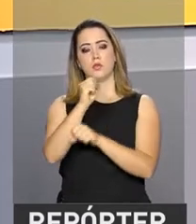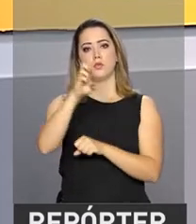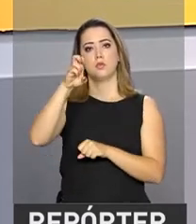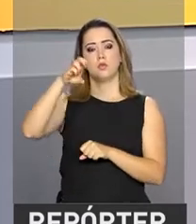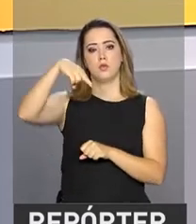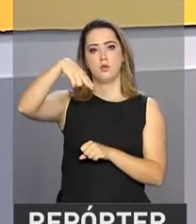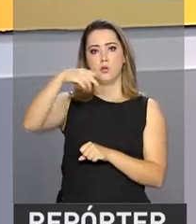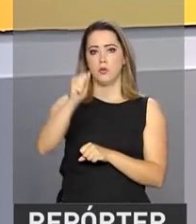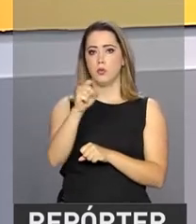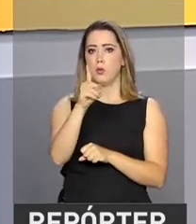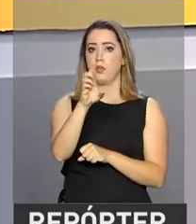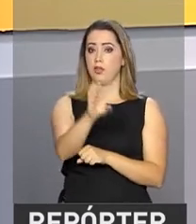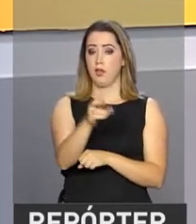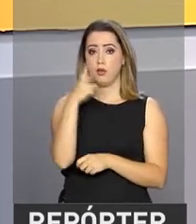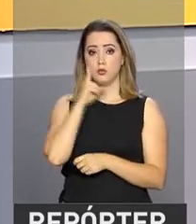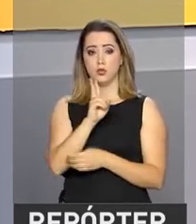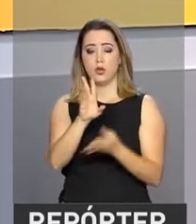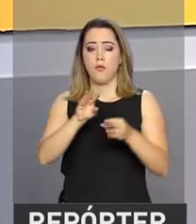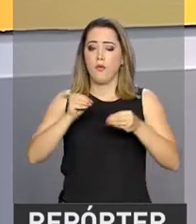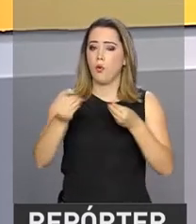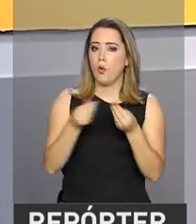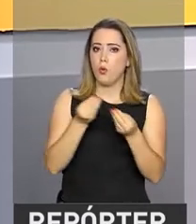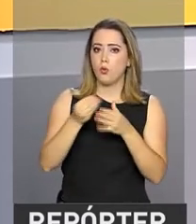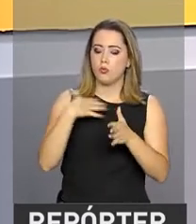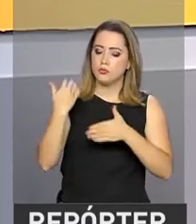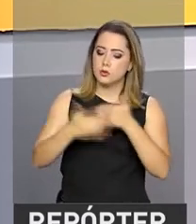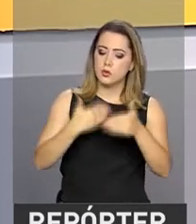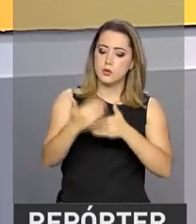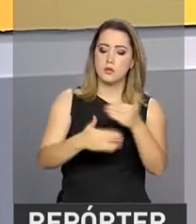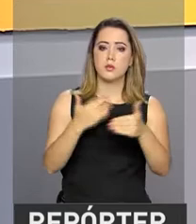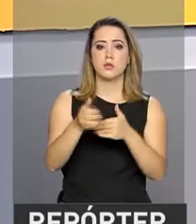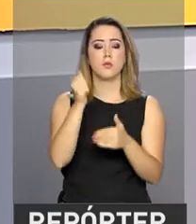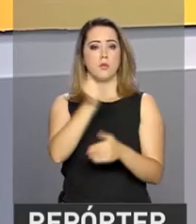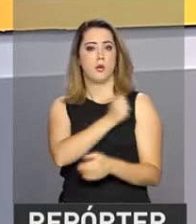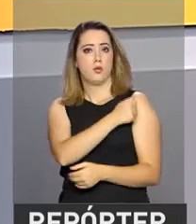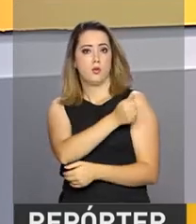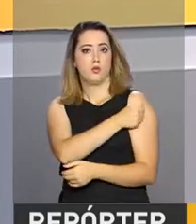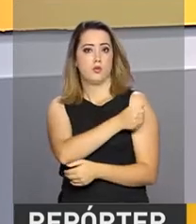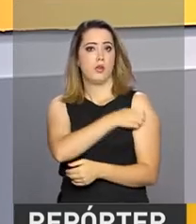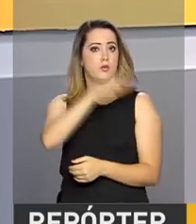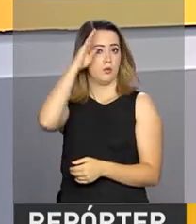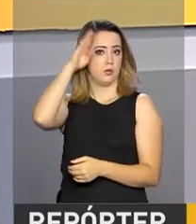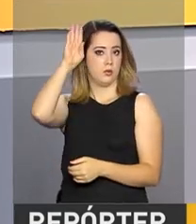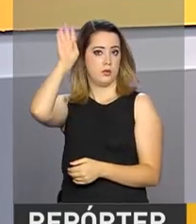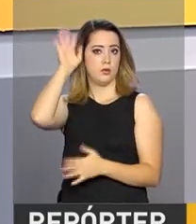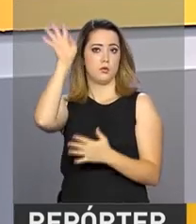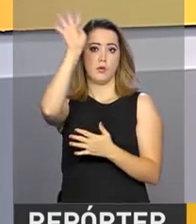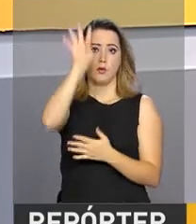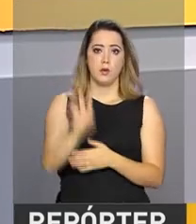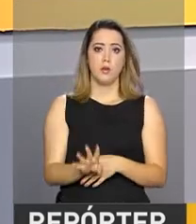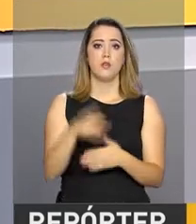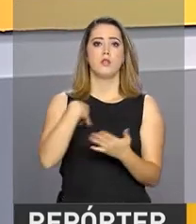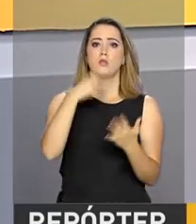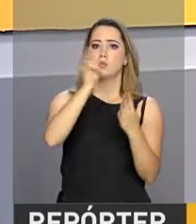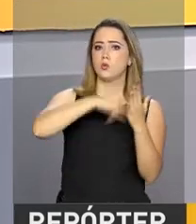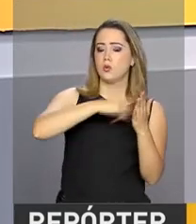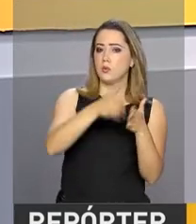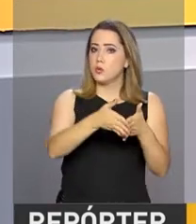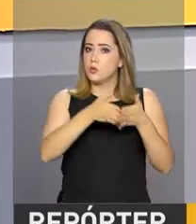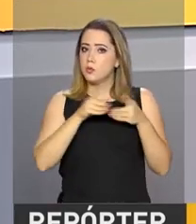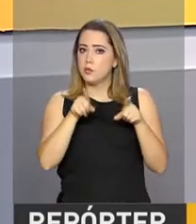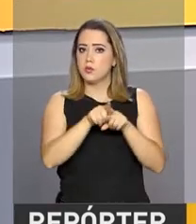avalia o rendimento dos alunos dos cursos de graduação a lista com os documentos necessários além do formulário de solicitação